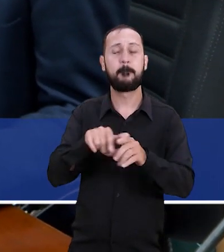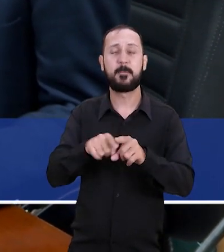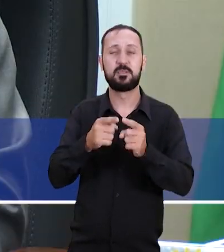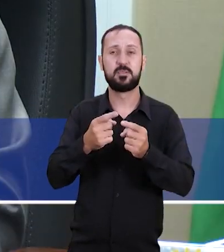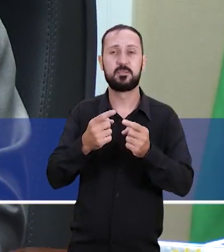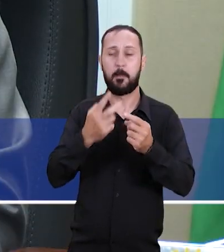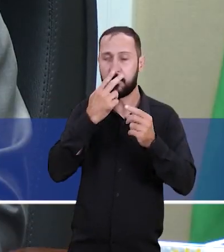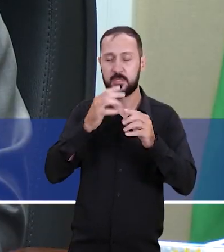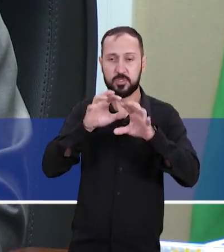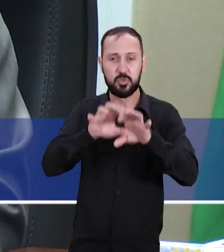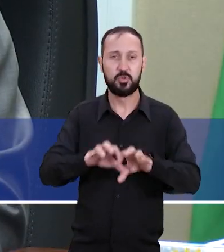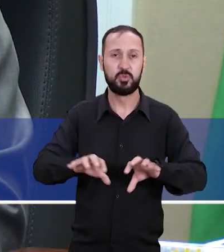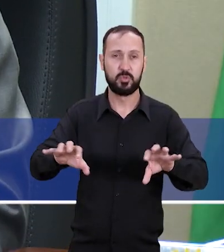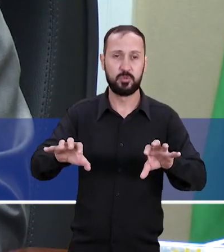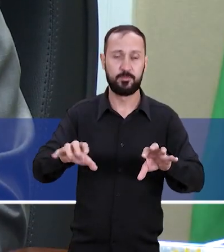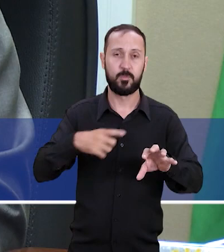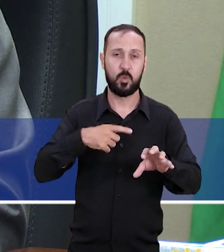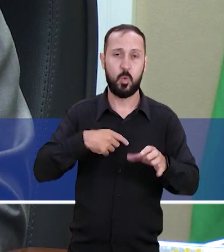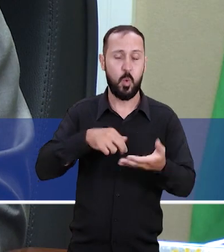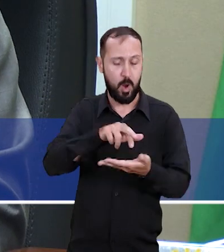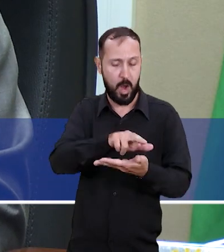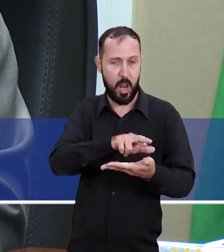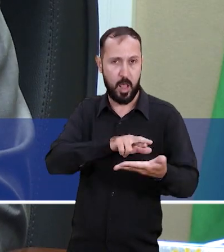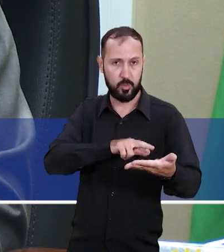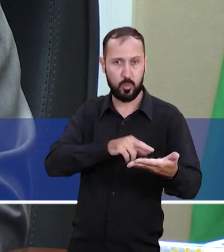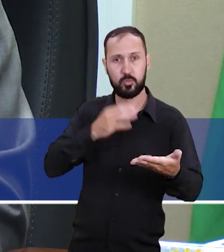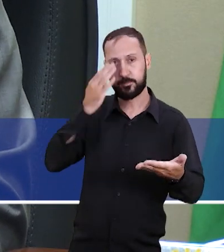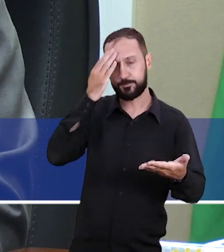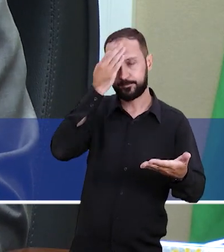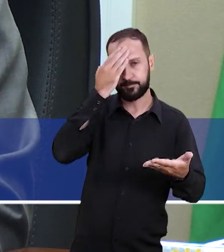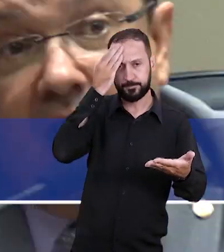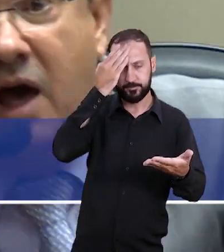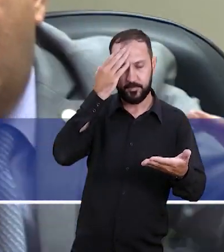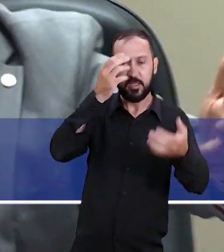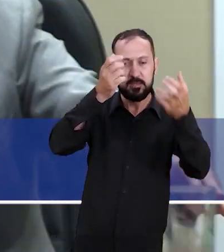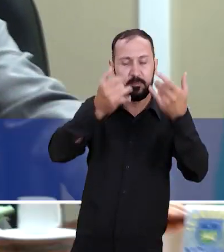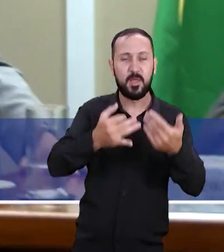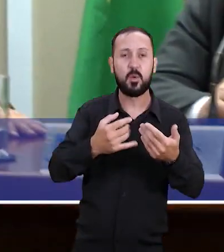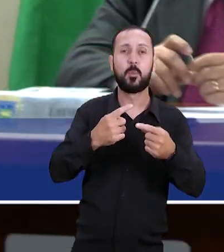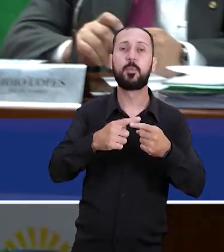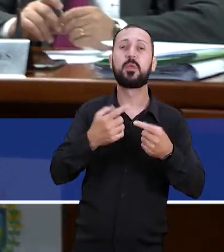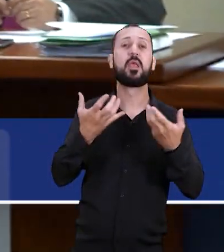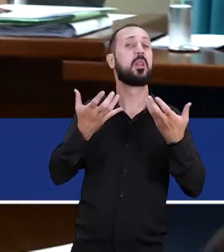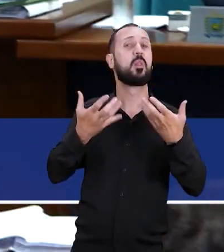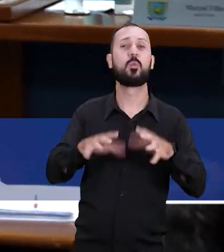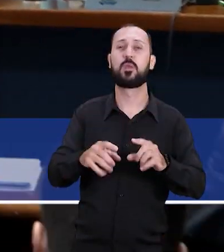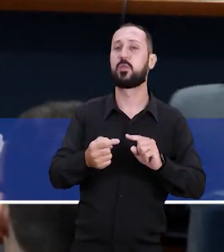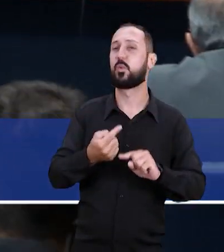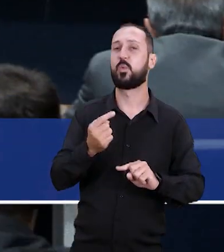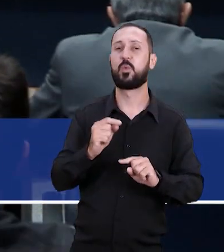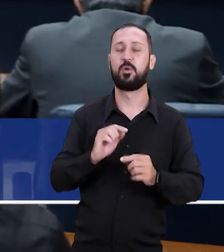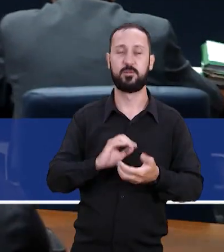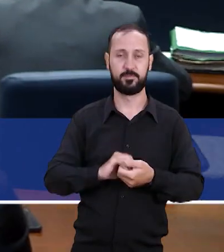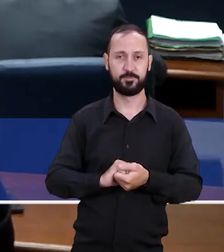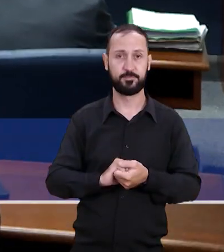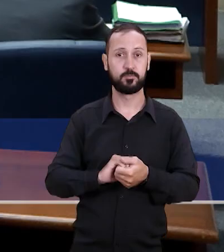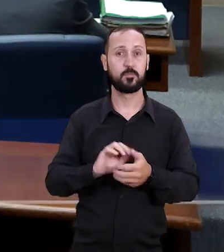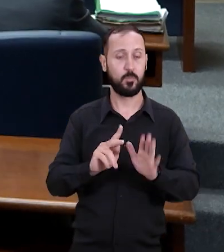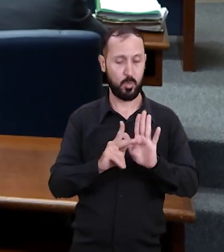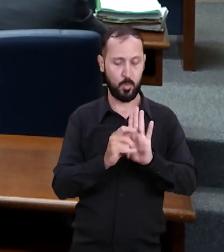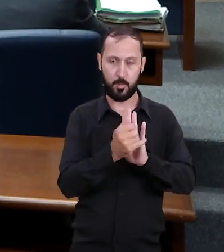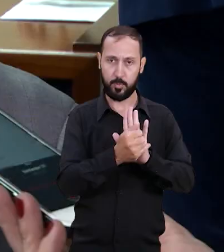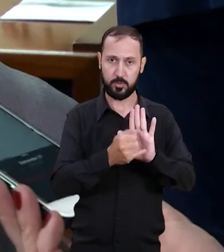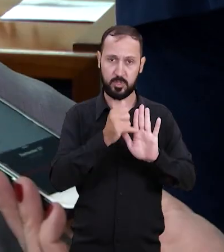dividida. O revisor da matéria, o deputado Barbosinha do DEM, justificou o parecer contrário ao